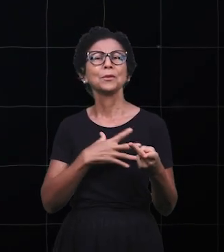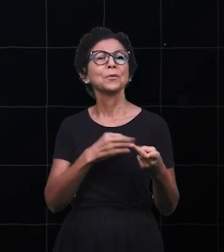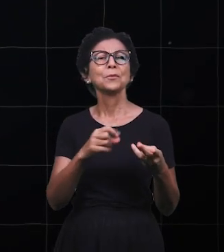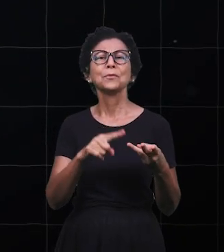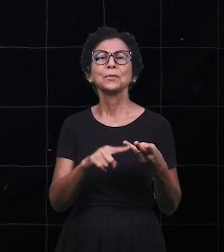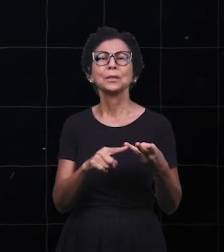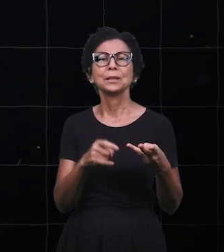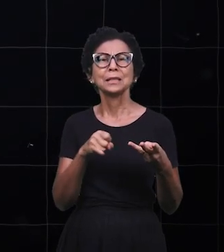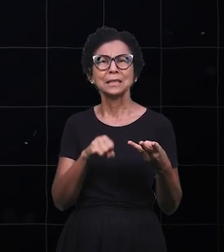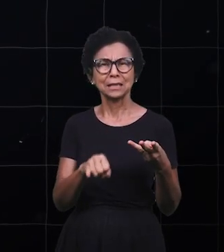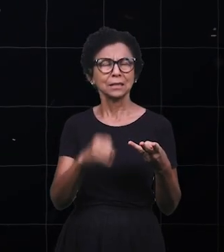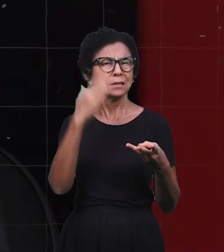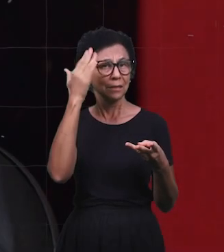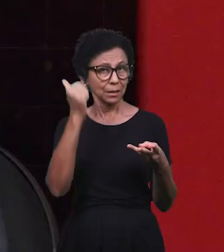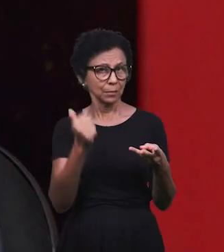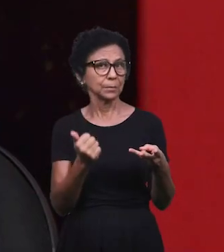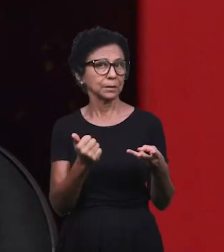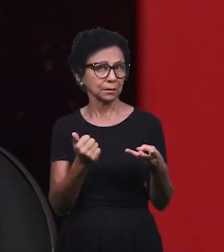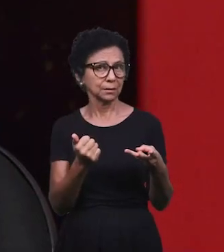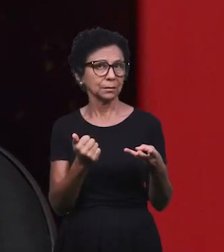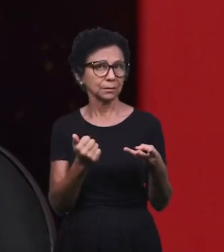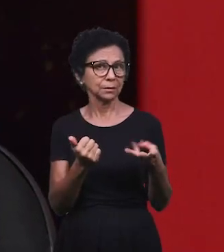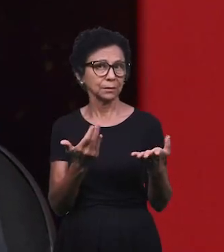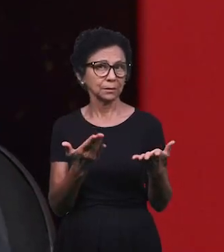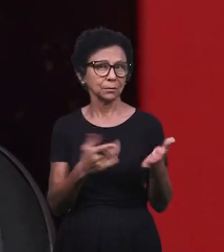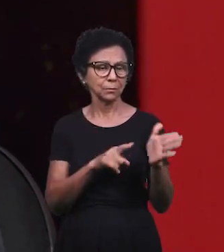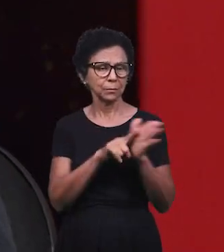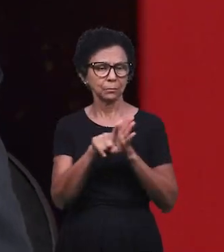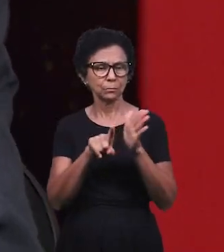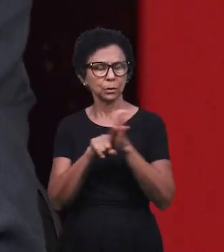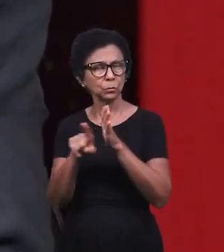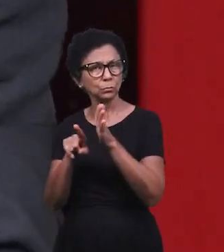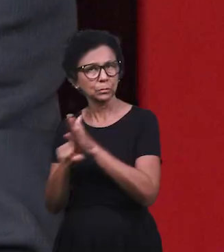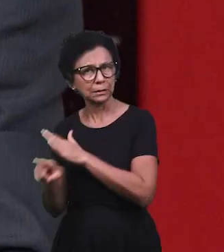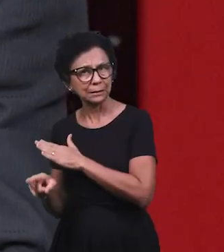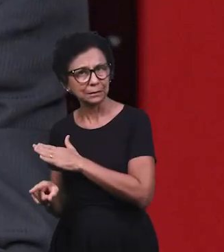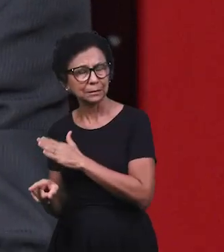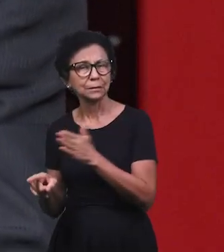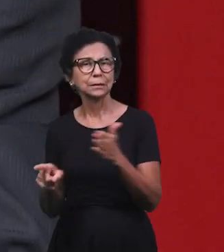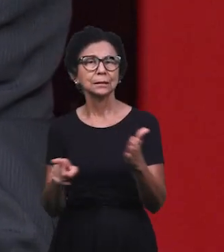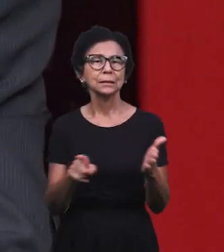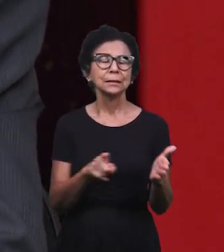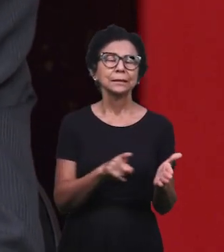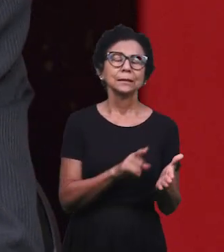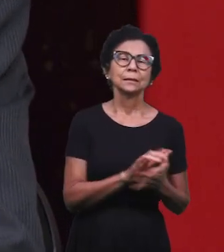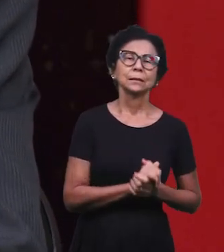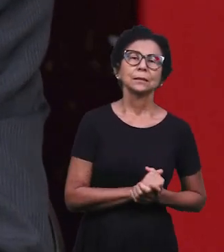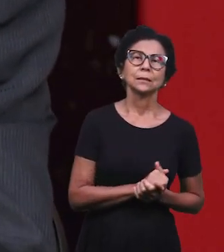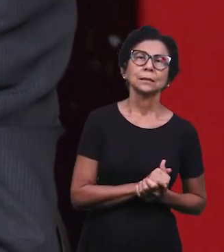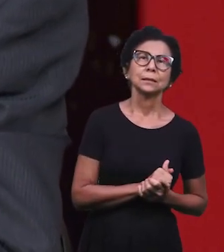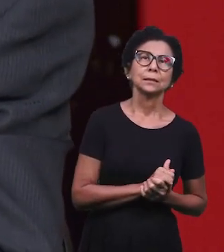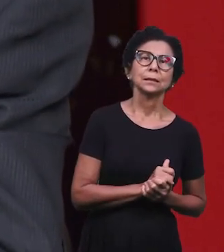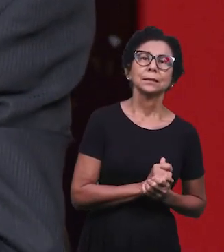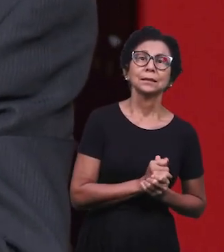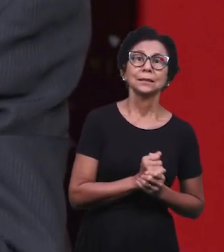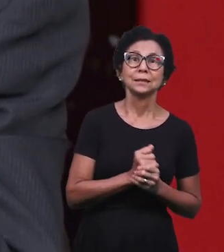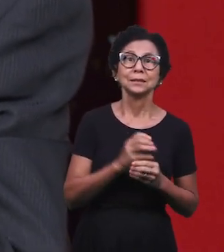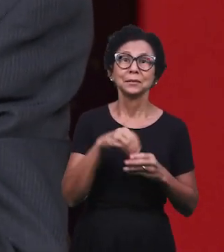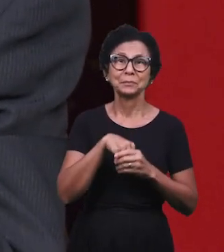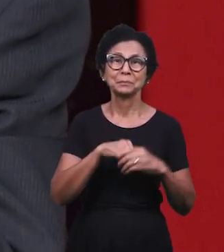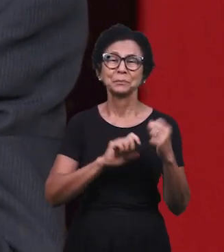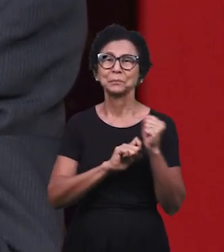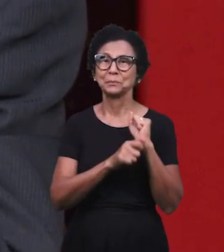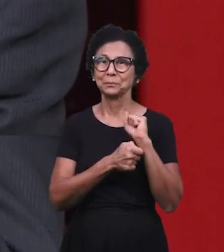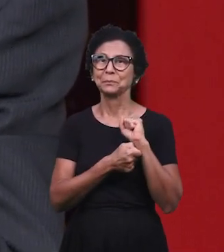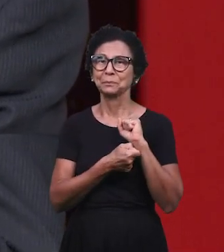Se é que sabes. Então são perguntas e nós sabemos que envolve muitos mistérios a criação